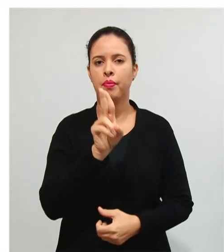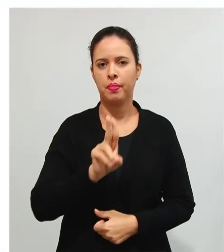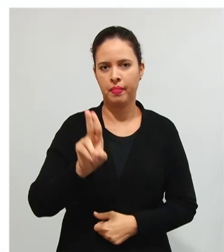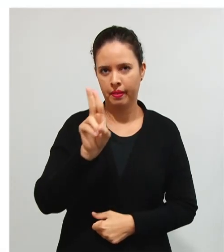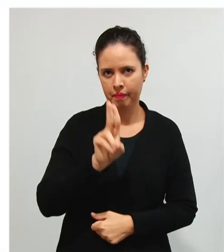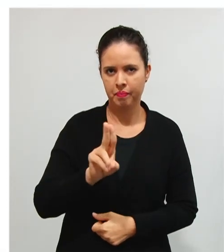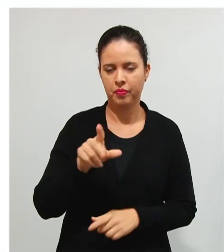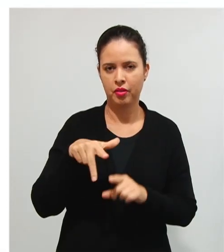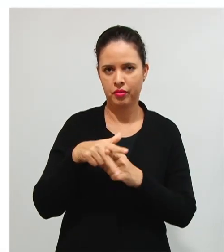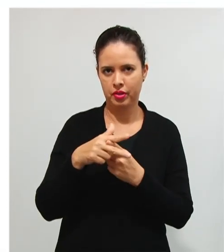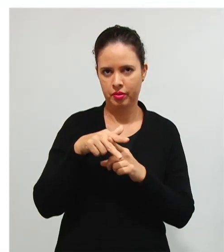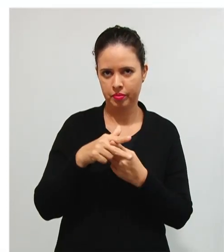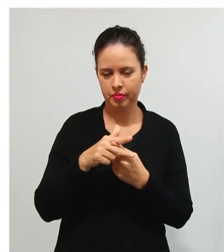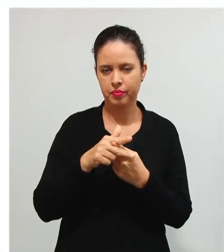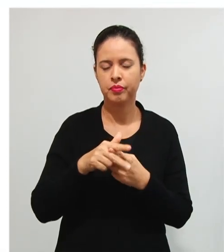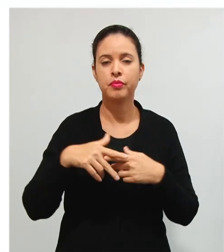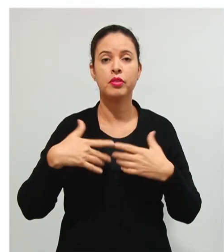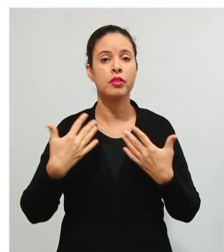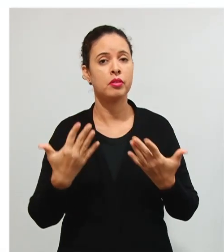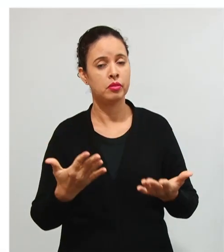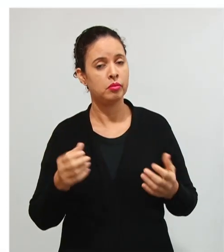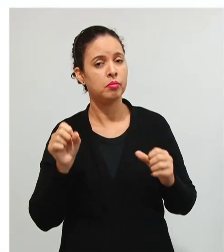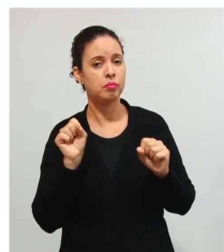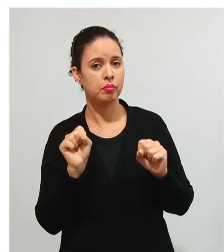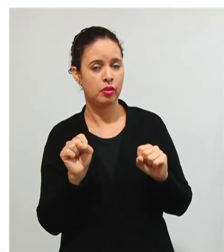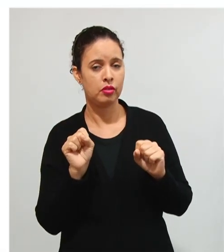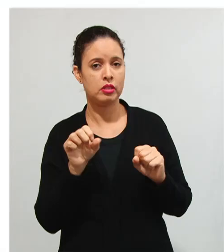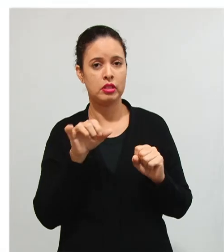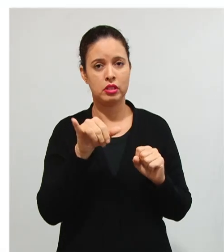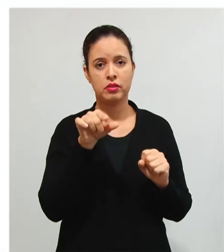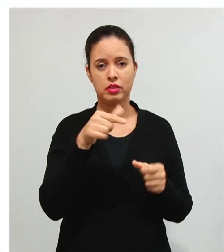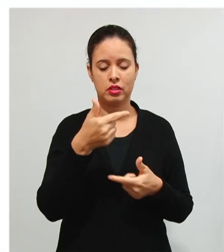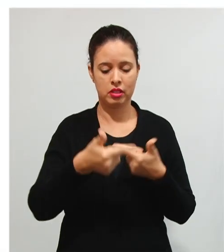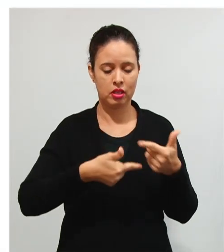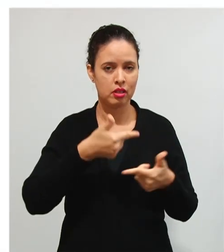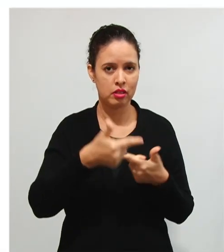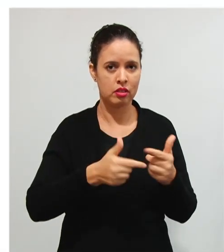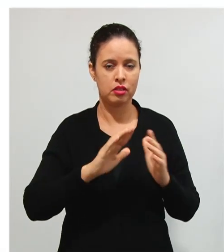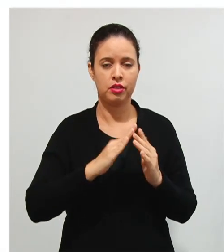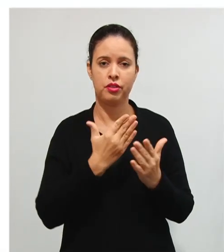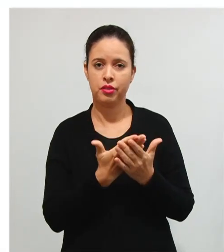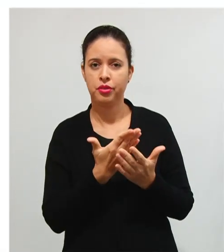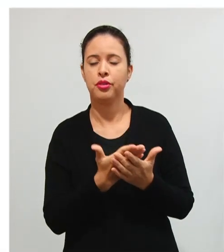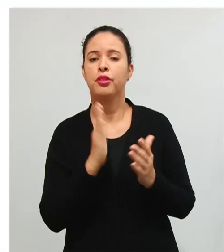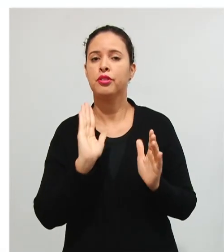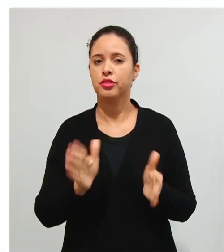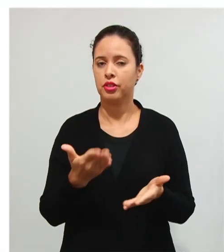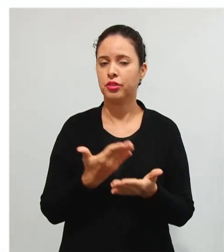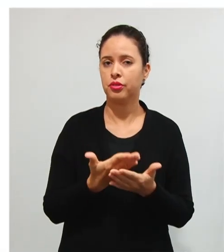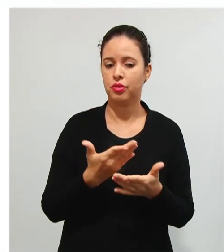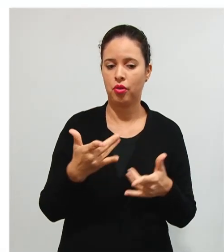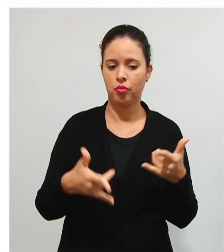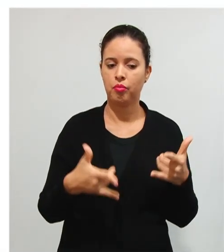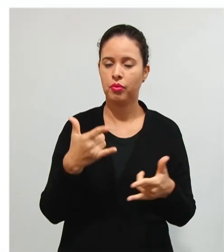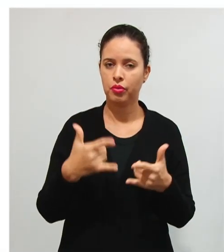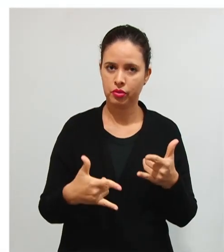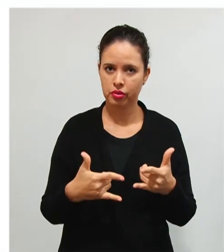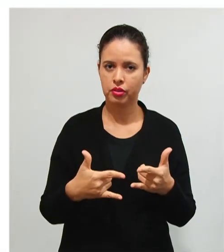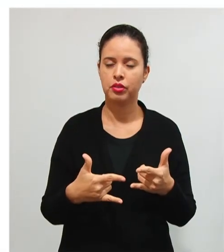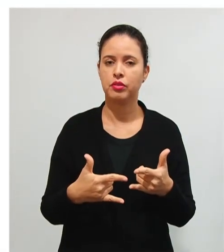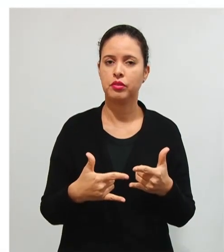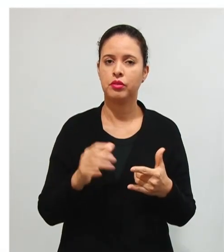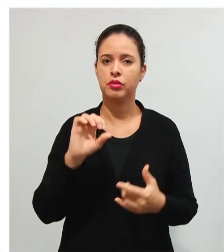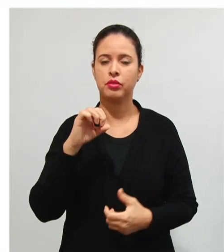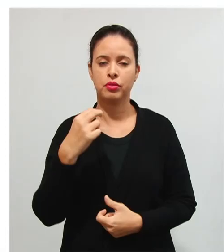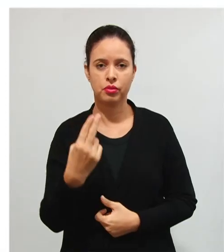ferramenta. Então, provavelmente, se você trabalha numa escola que já trabalha robótica, já tem um currículo de robótica,